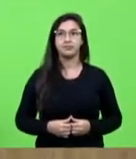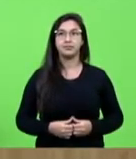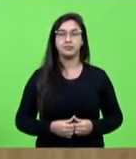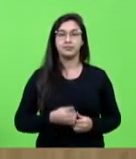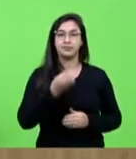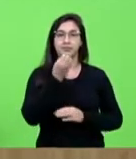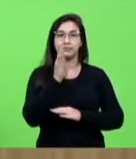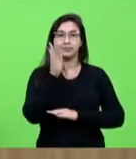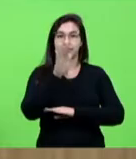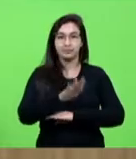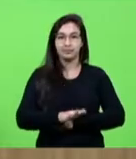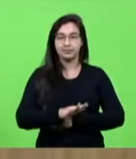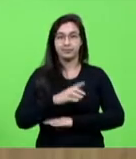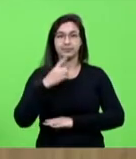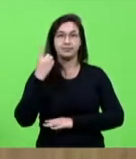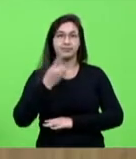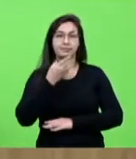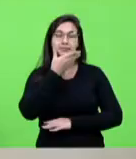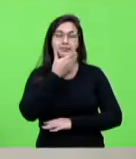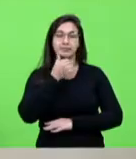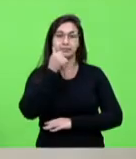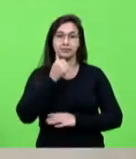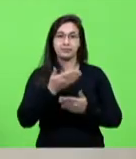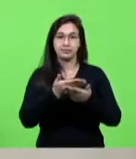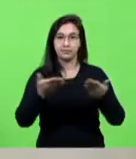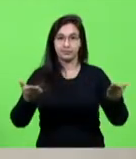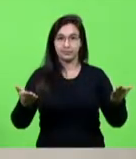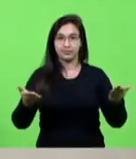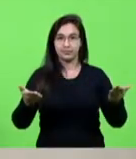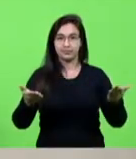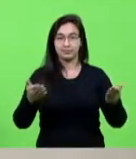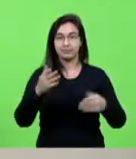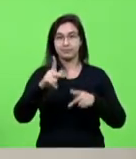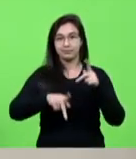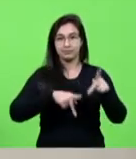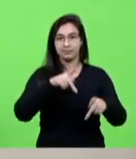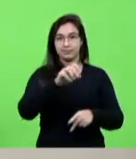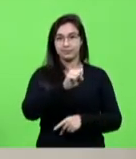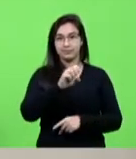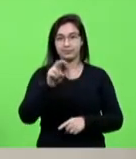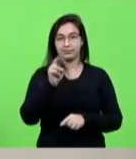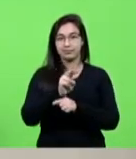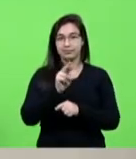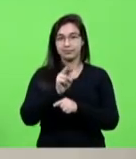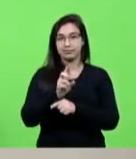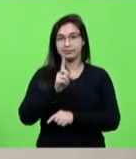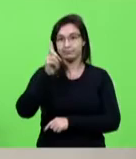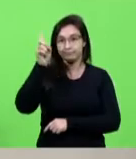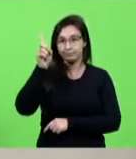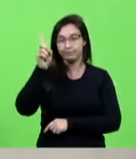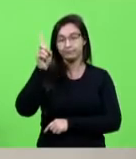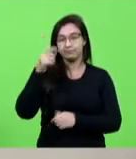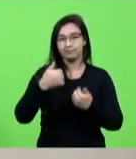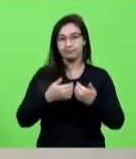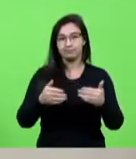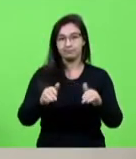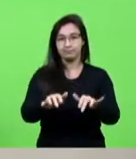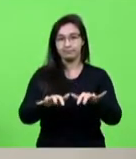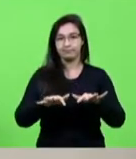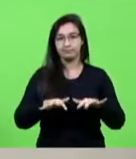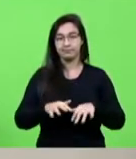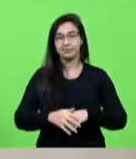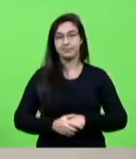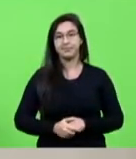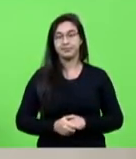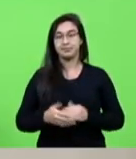Boa tarde, deputadas. Boa tarde, deputados. Boa tarde, catarinenses. Sobre a proteção de Deus, declaro aberta a presente sessão.